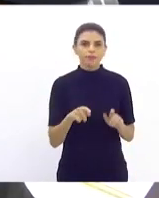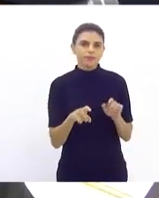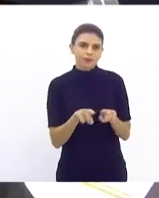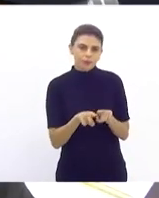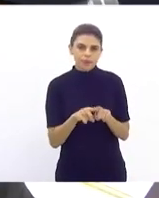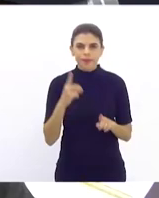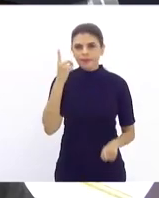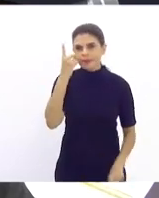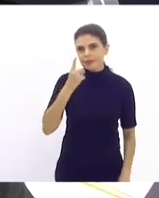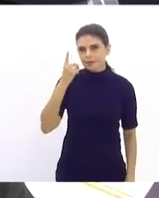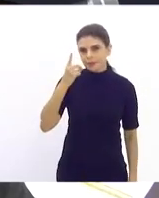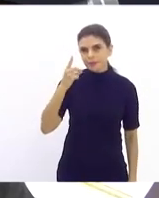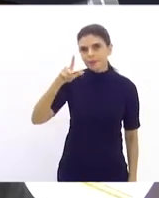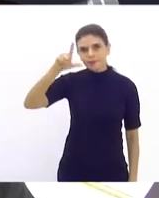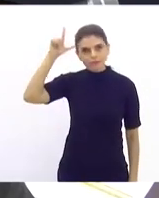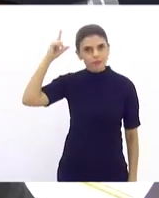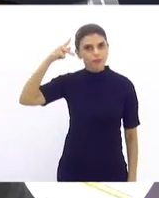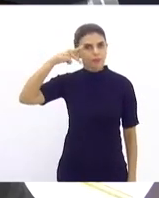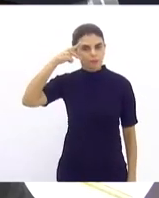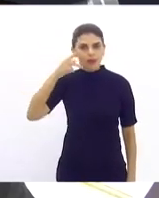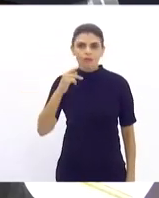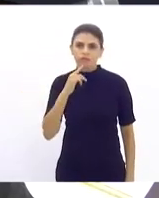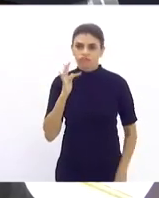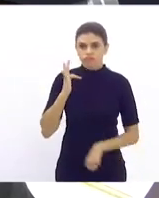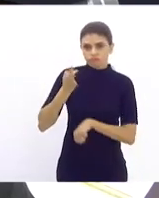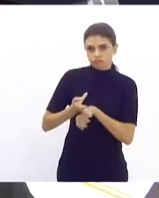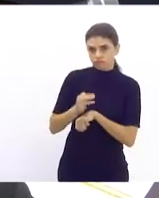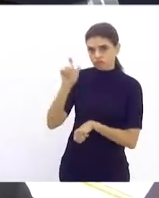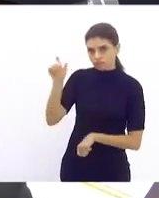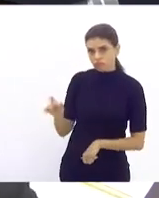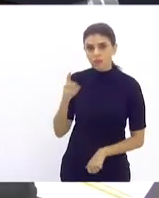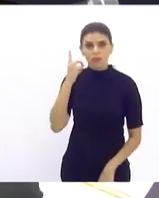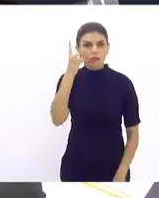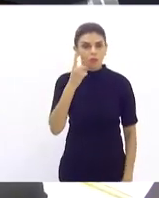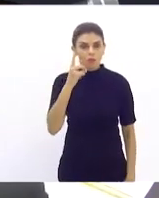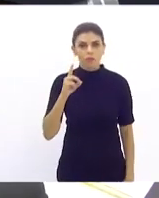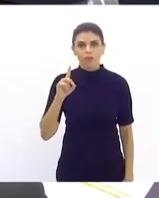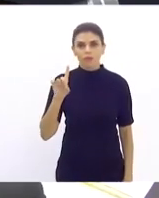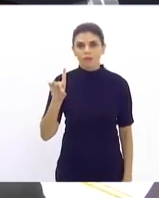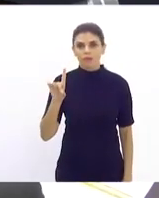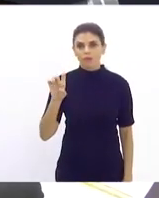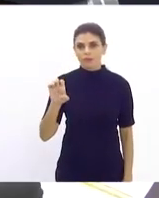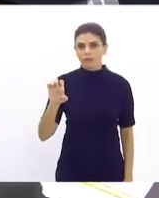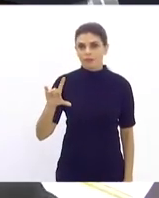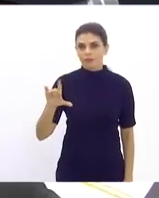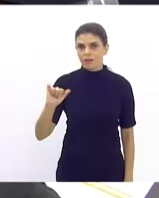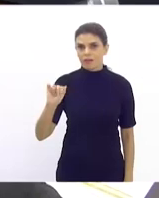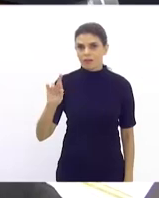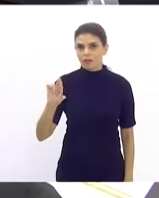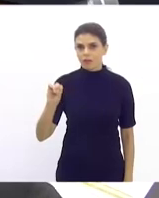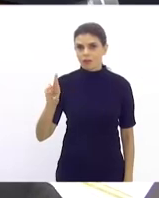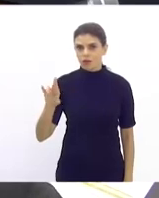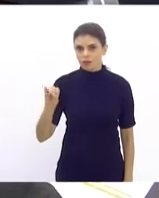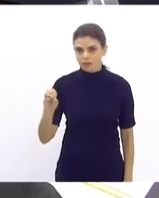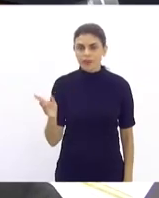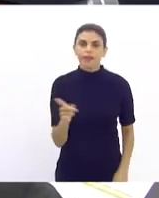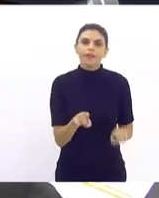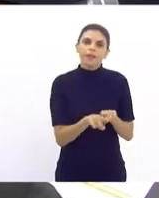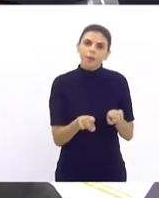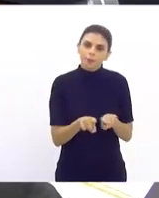Paulo. Declarada a ausência do deputado Delaroli e também do deputado Filipinho